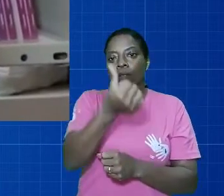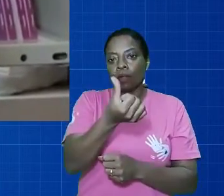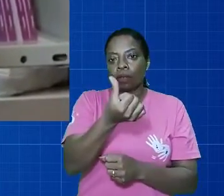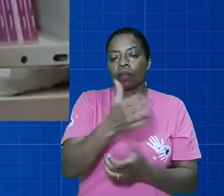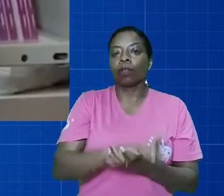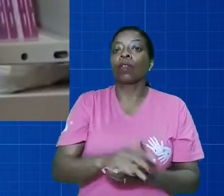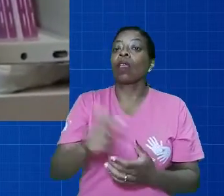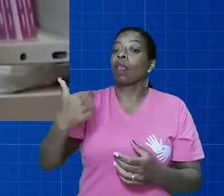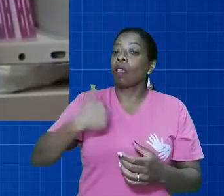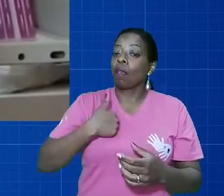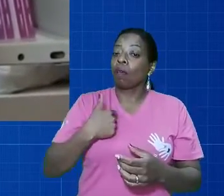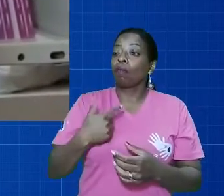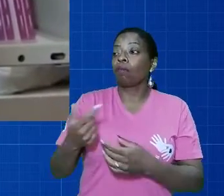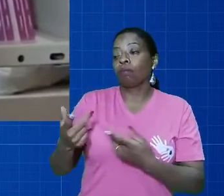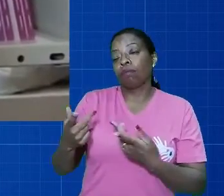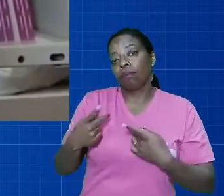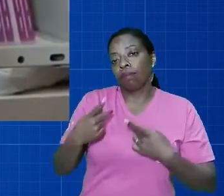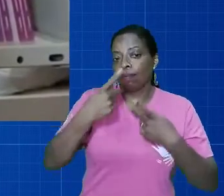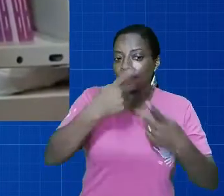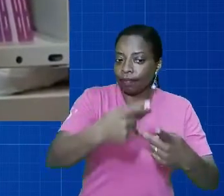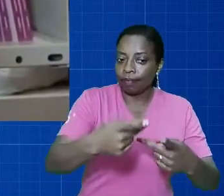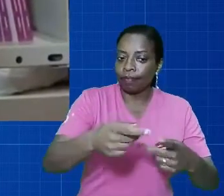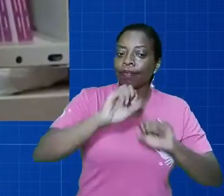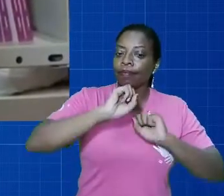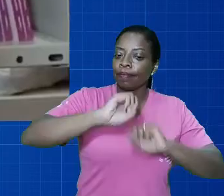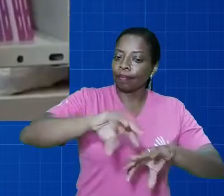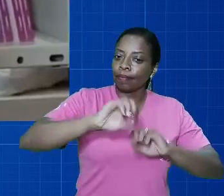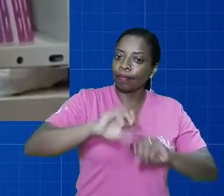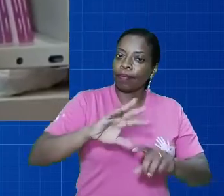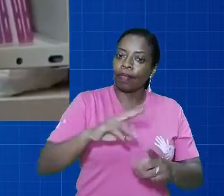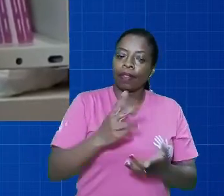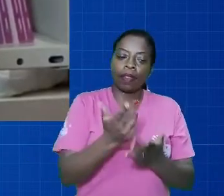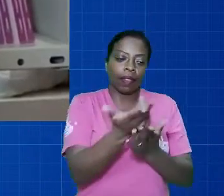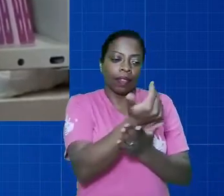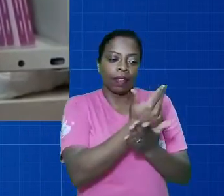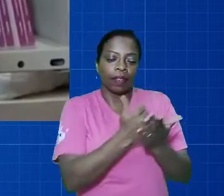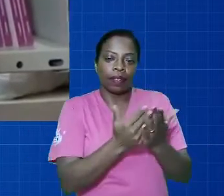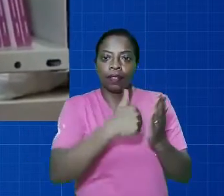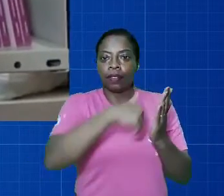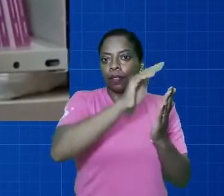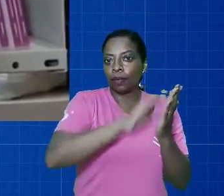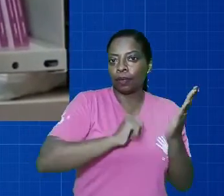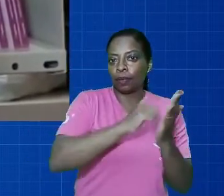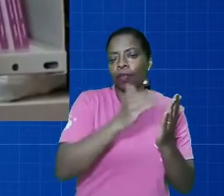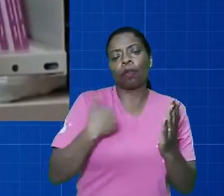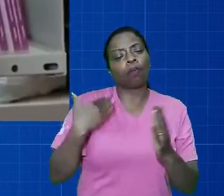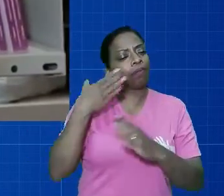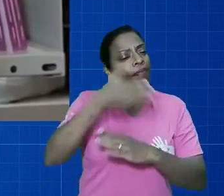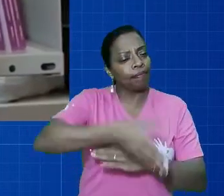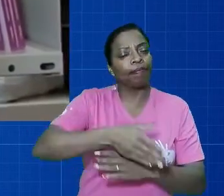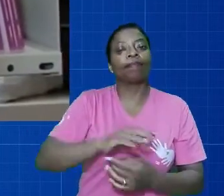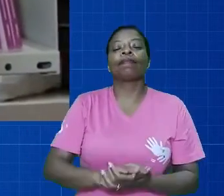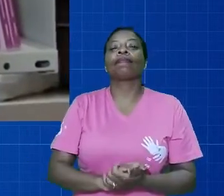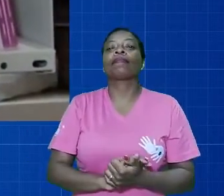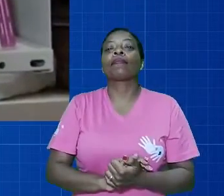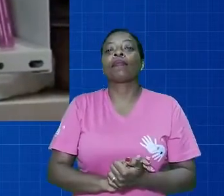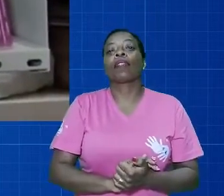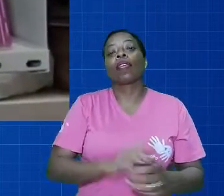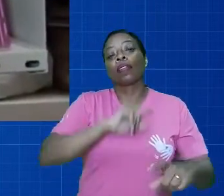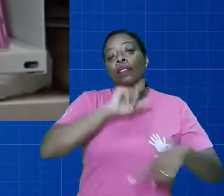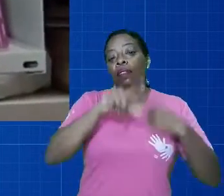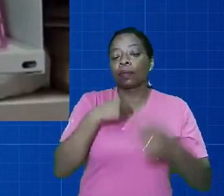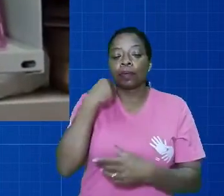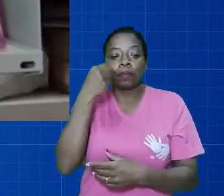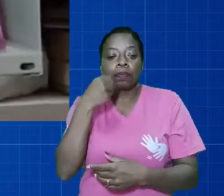e pintura. E a partir dali, meio que vivenciei a oficina até agora.